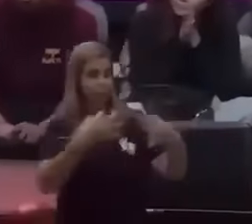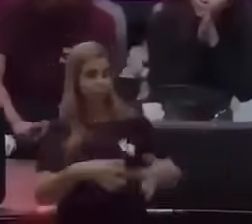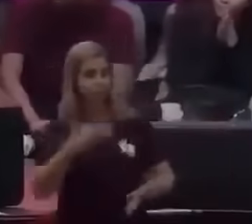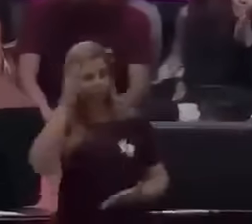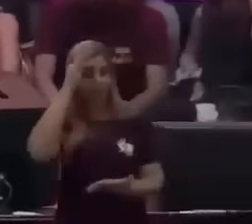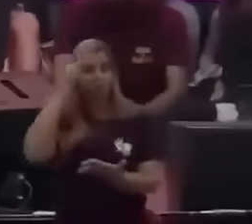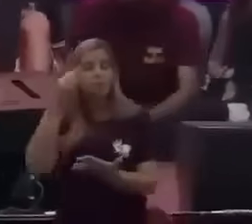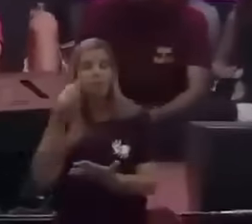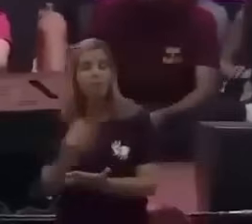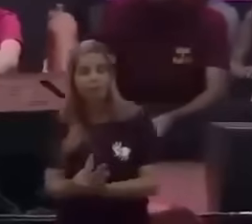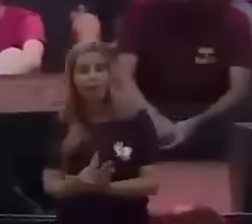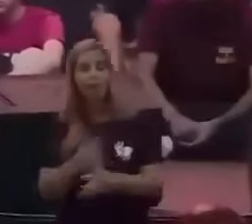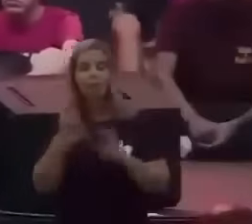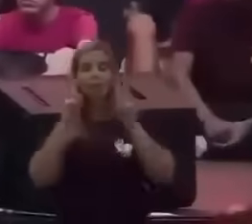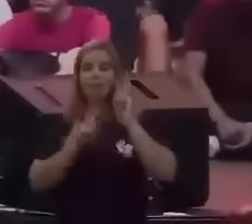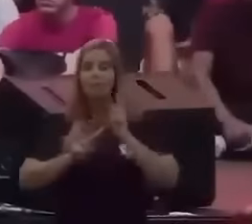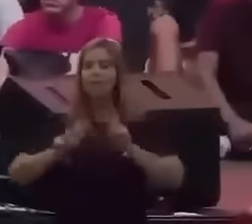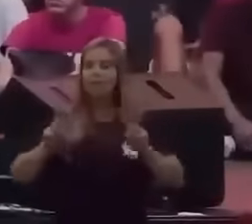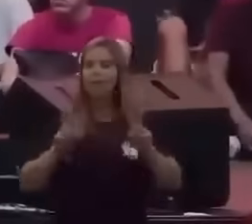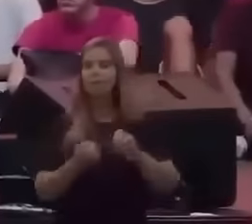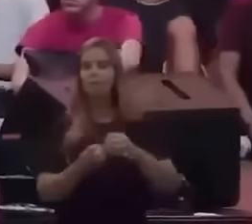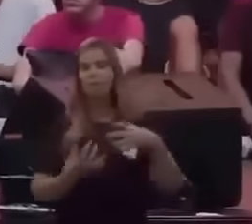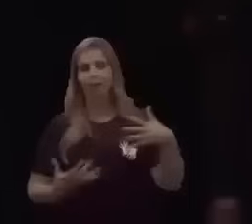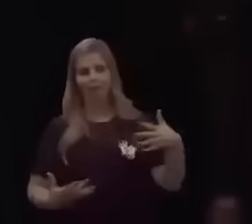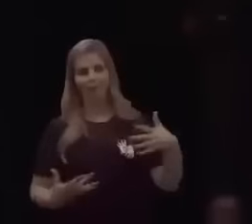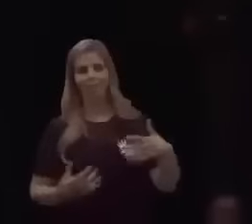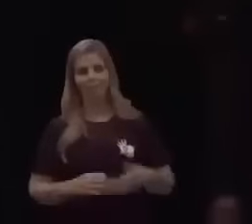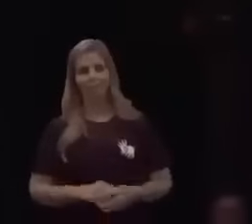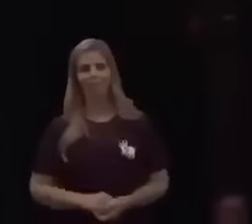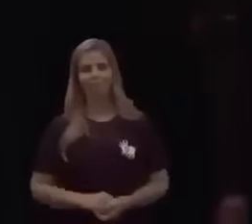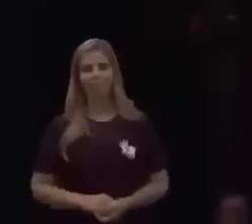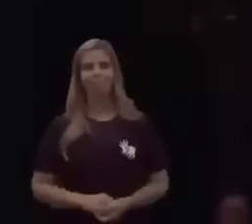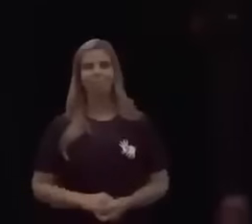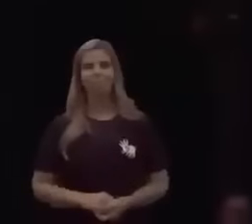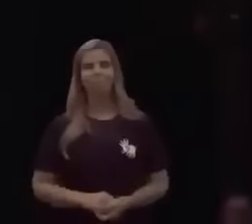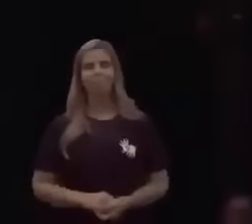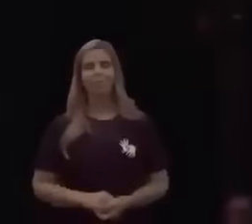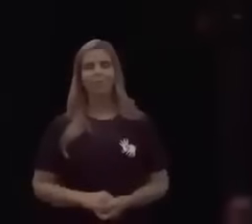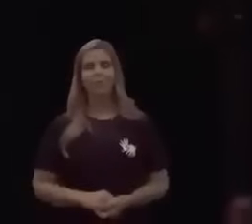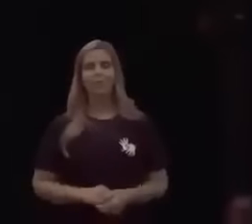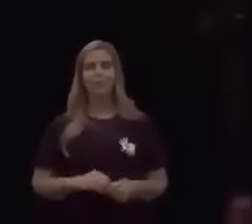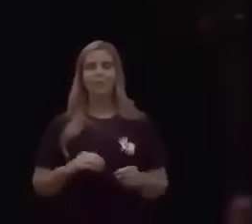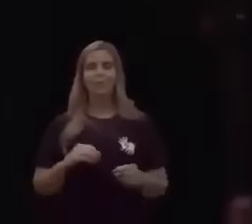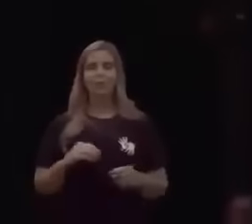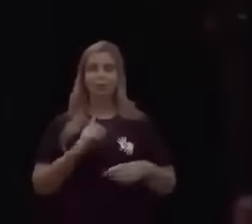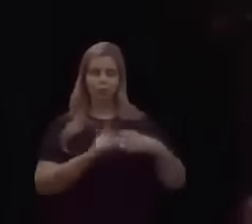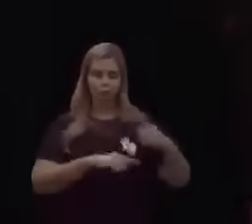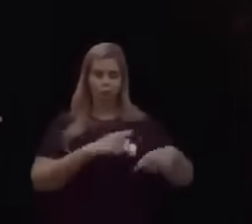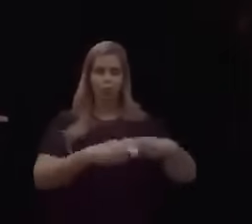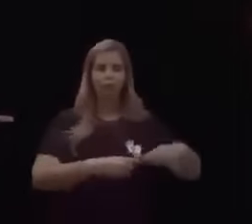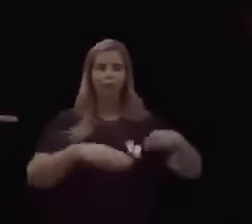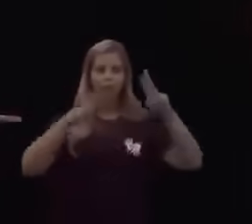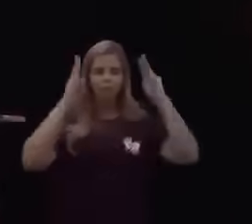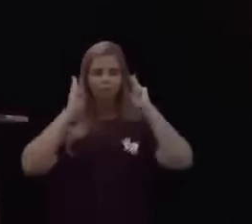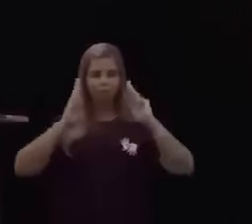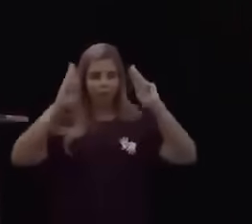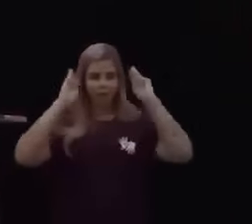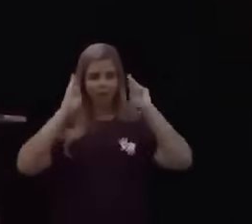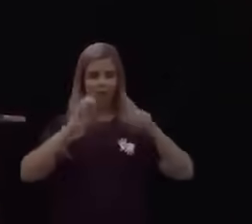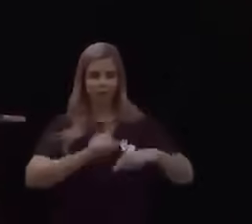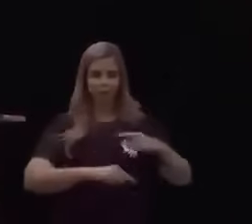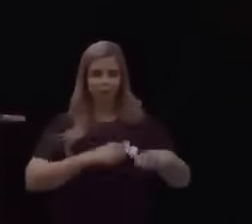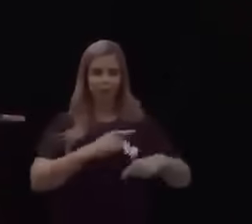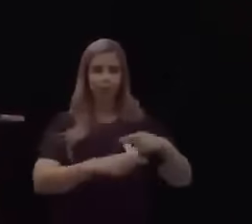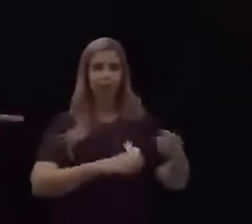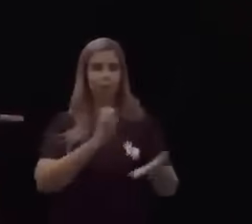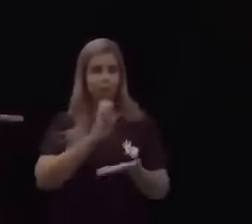Você verá nesse monte 3 gerações representadas: a geração de Moisés, a geração de Elias